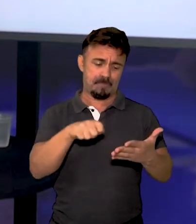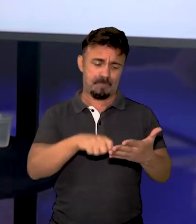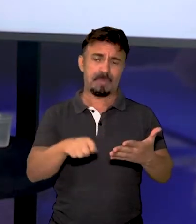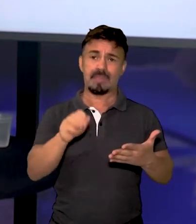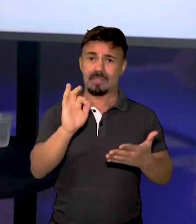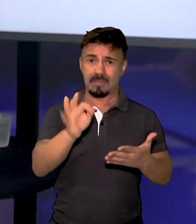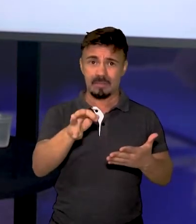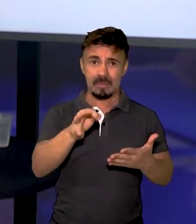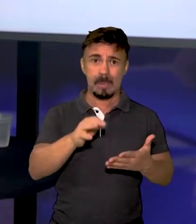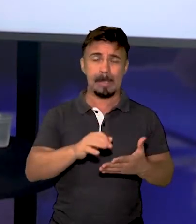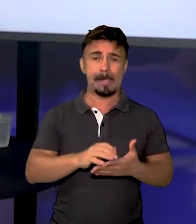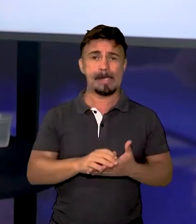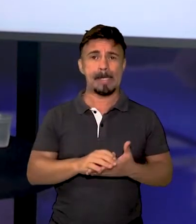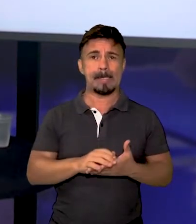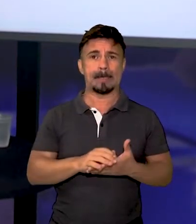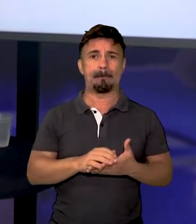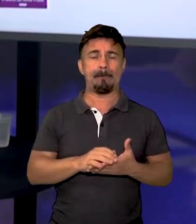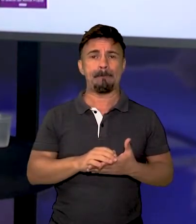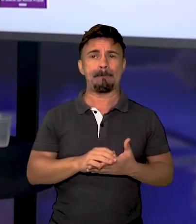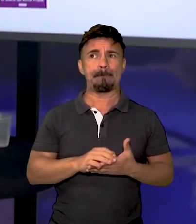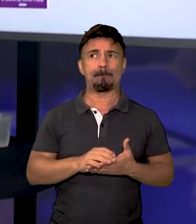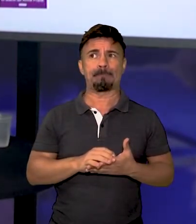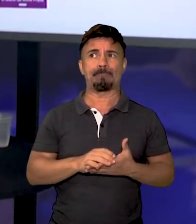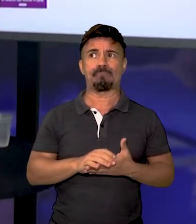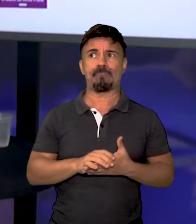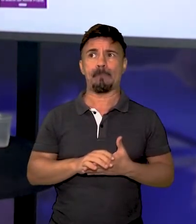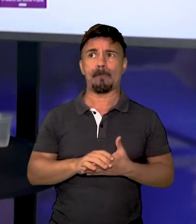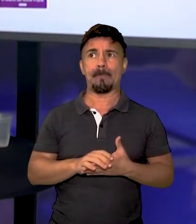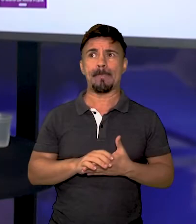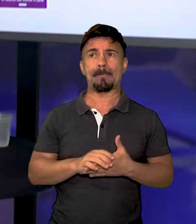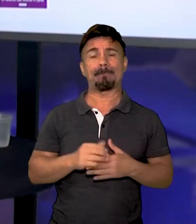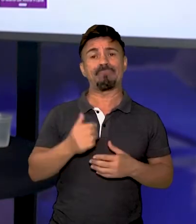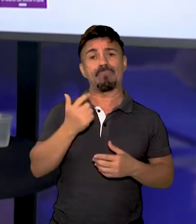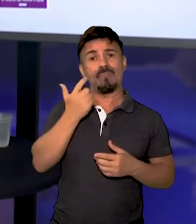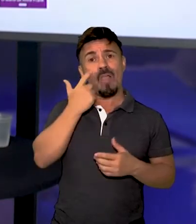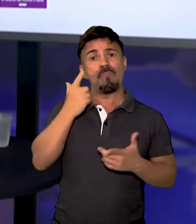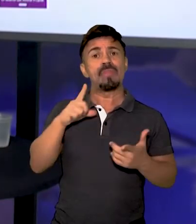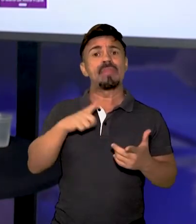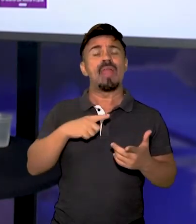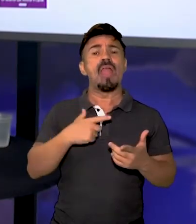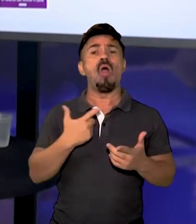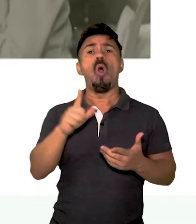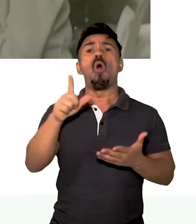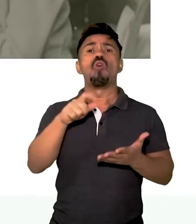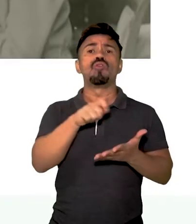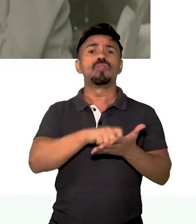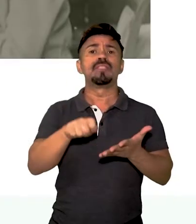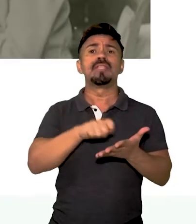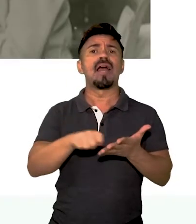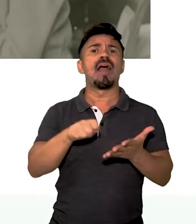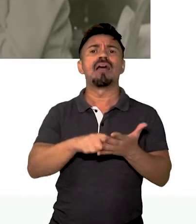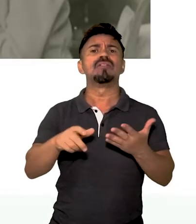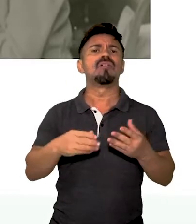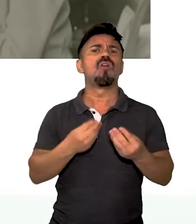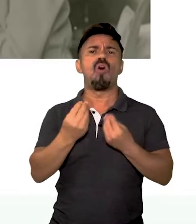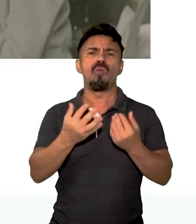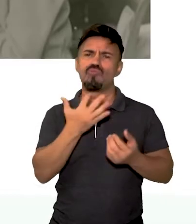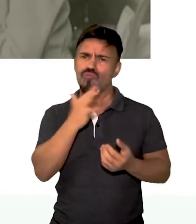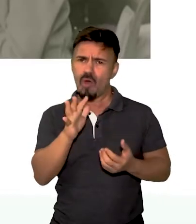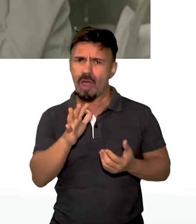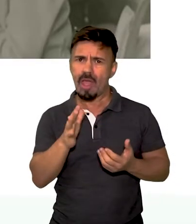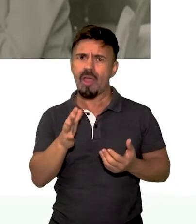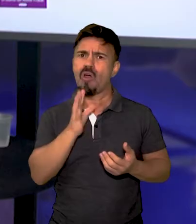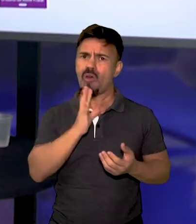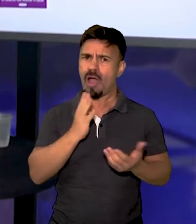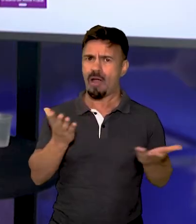certo? Então, vamos lá. Vamos ter também outros diários, né? Se você não conhece, você vai conhecer